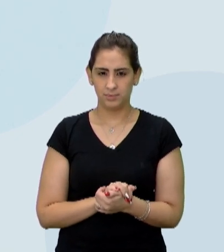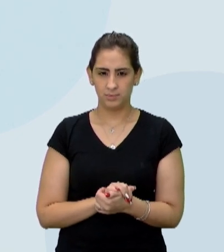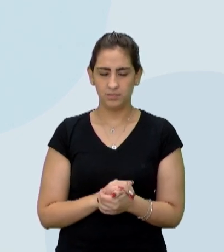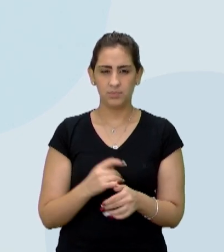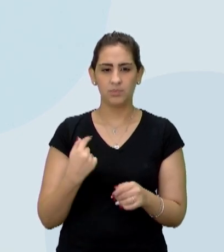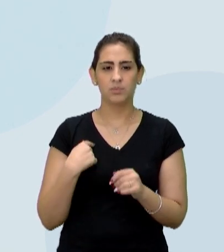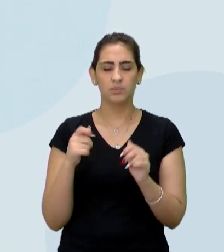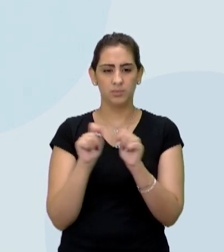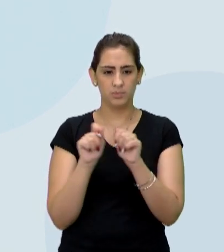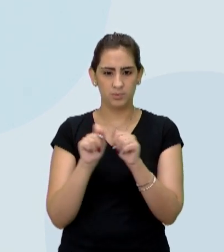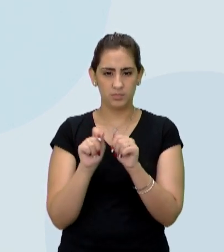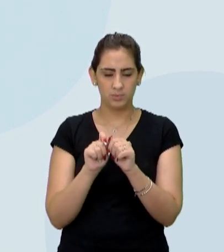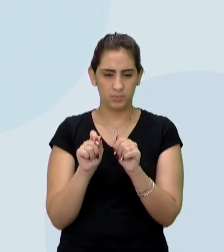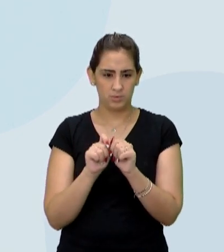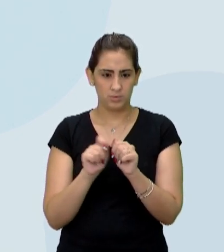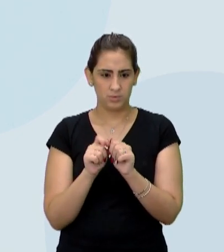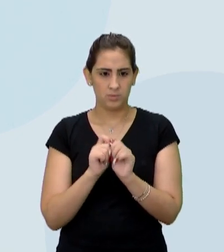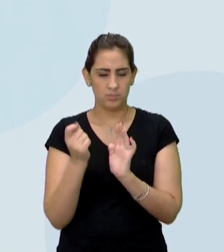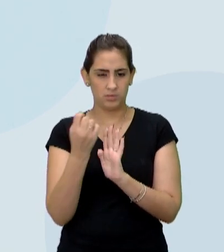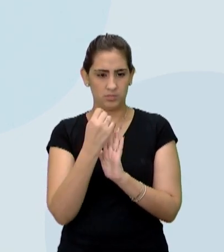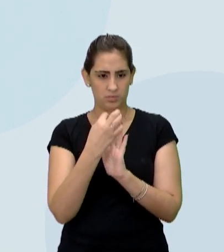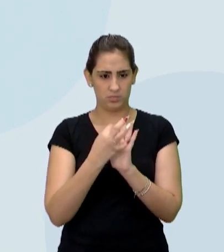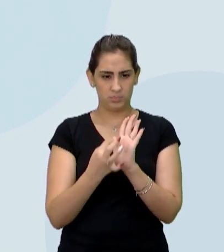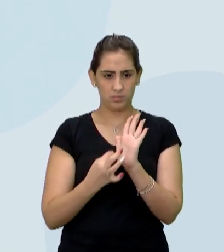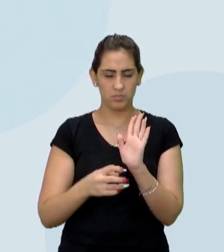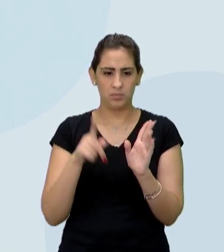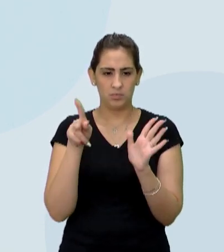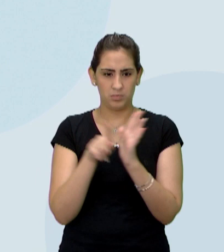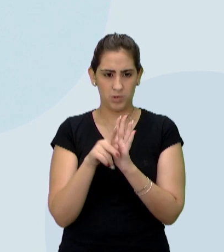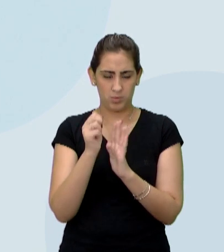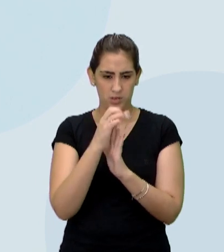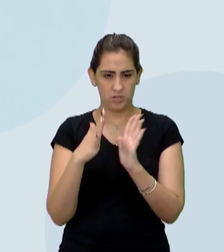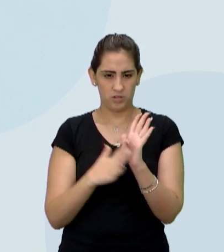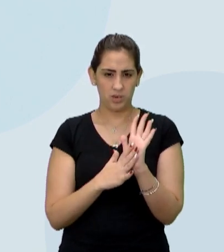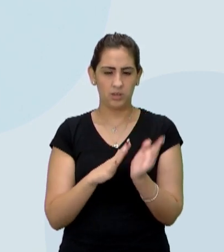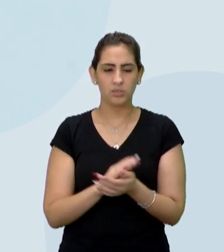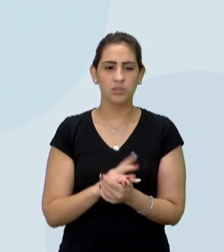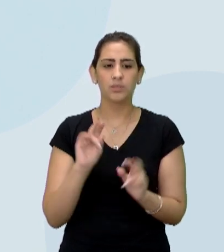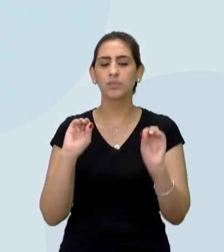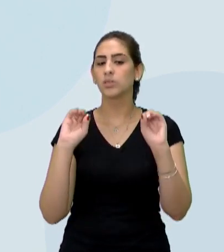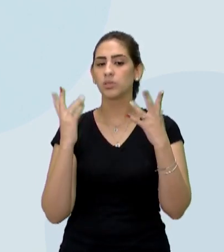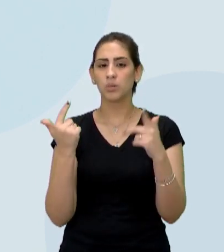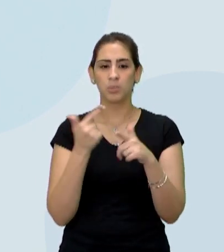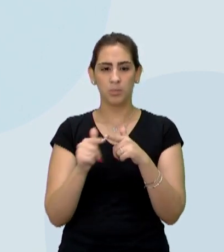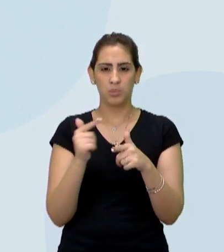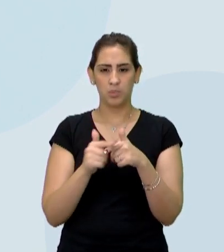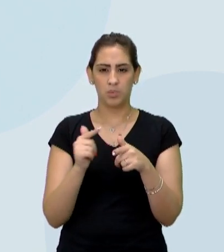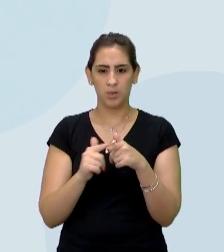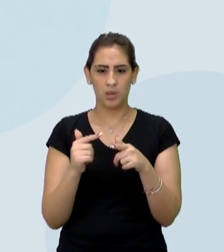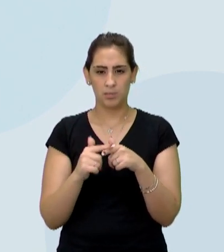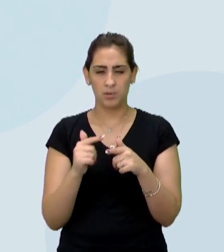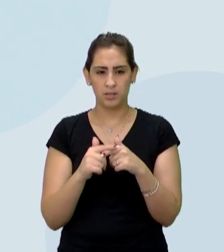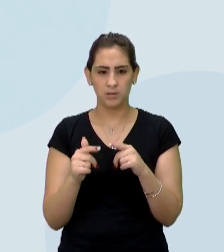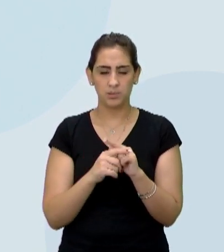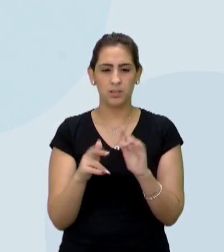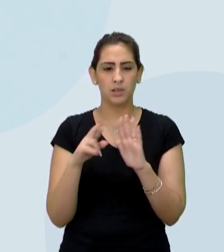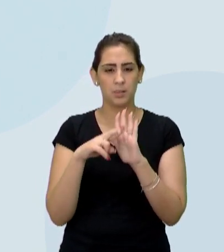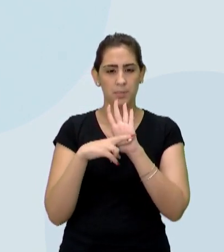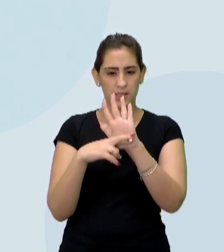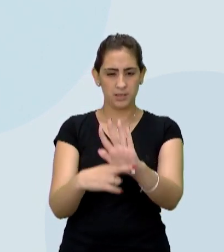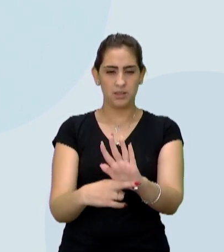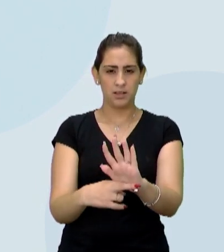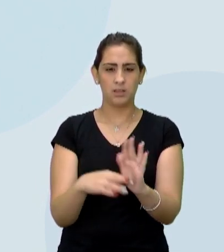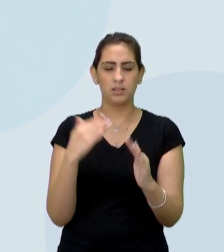ler o descritor dessa questão. O que que diz? Resolver problema envolvendo informações apresentadas